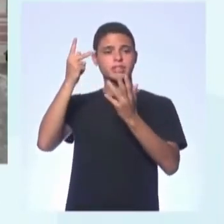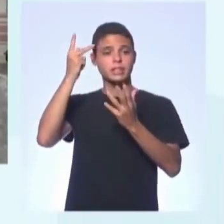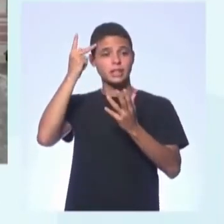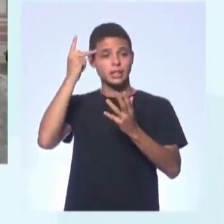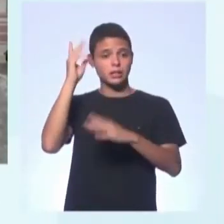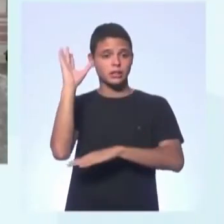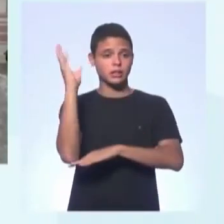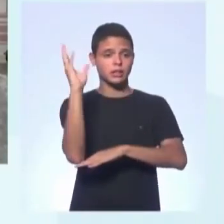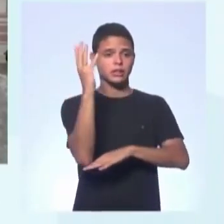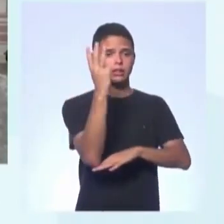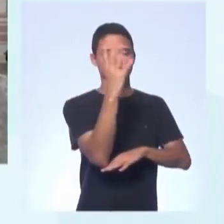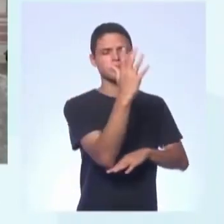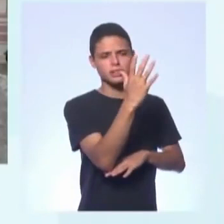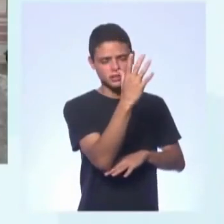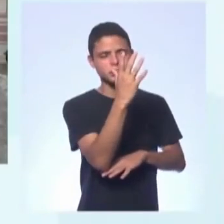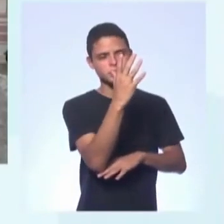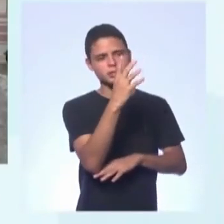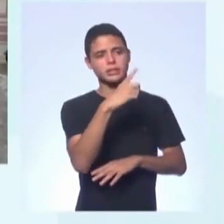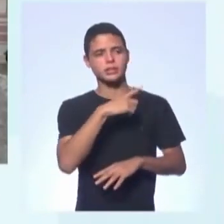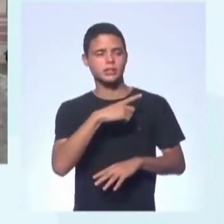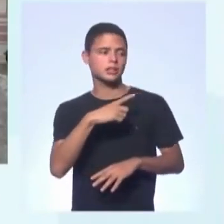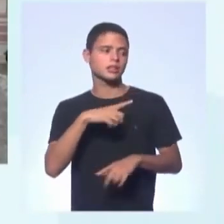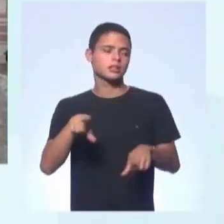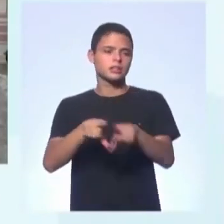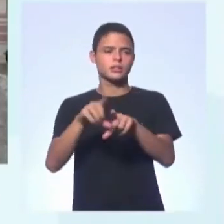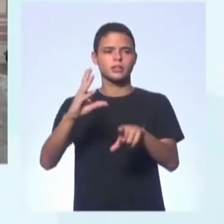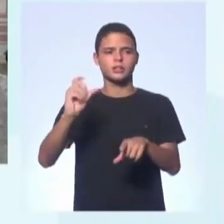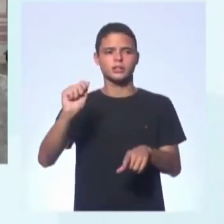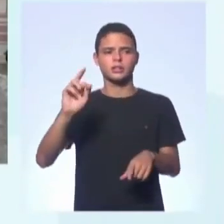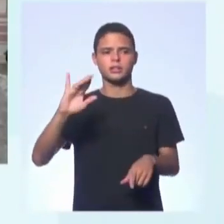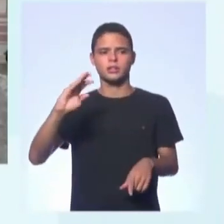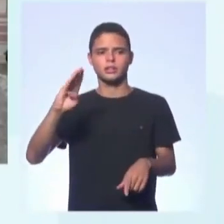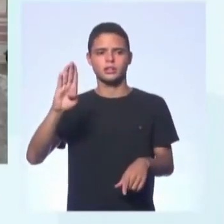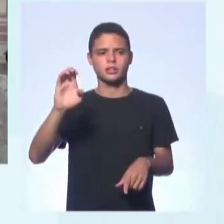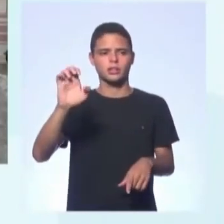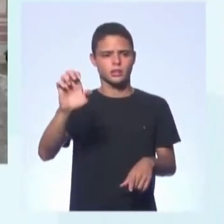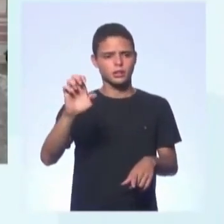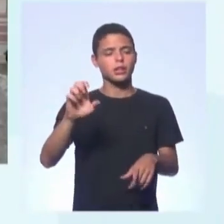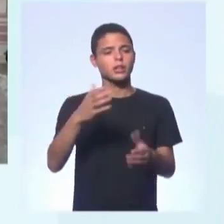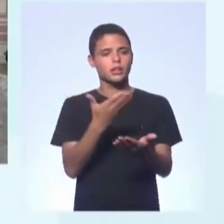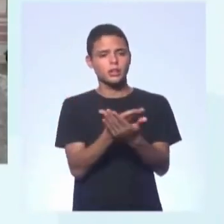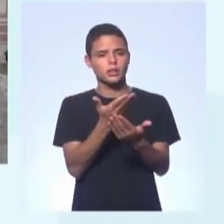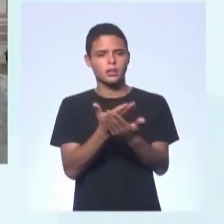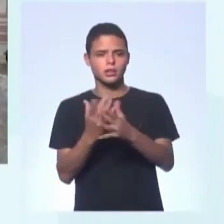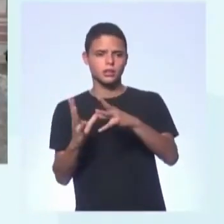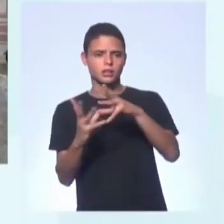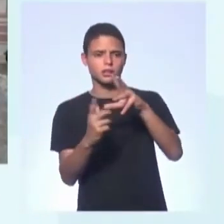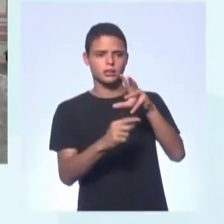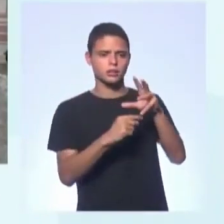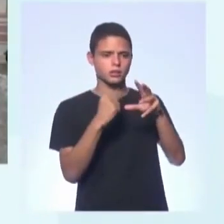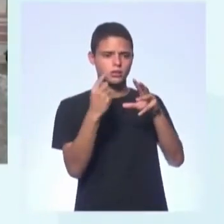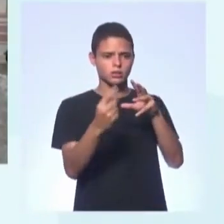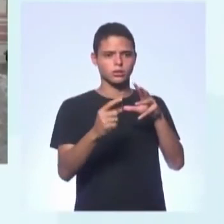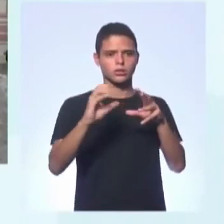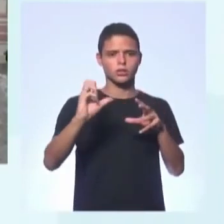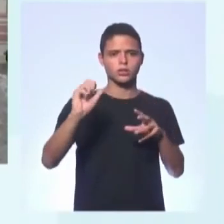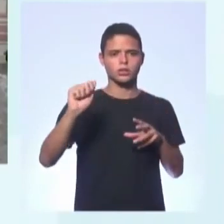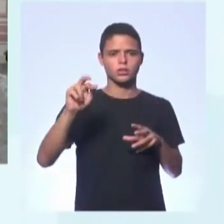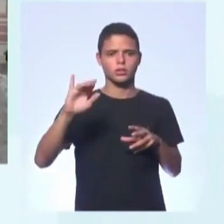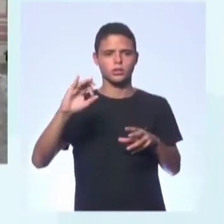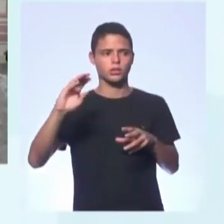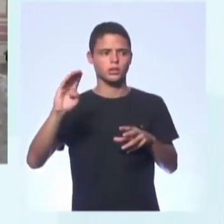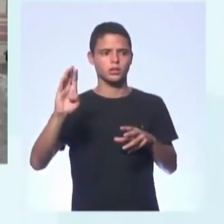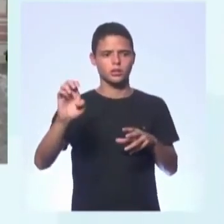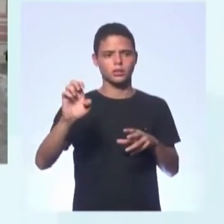América Latina e no Caribe. Nos estudos desastres naturais na América Latina e Caribe, o Escritório da ONU